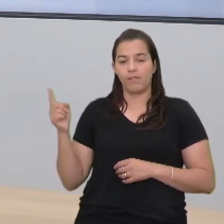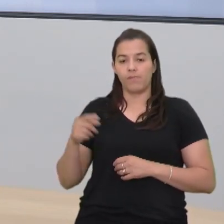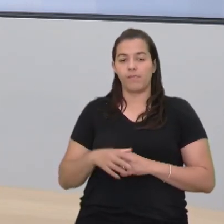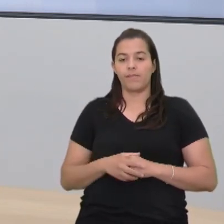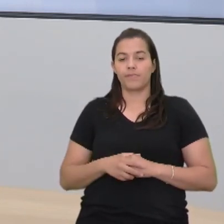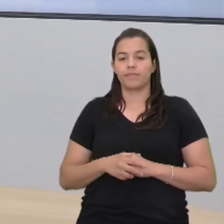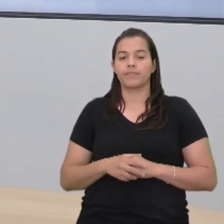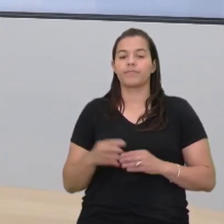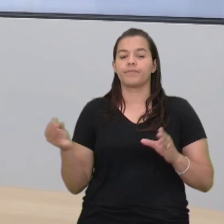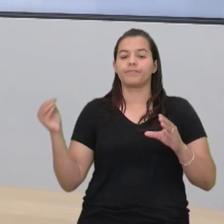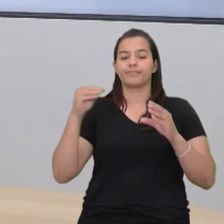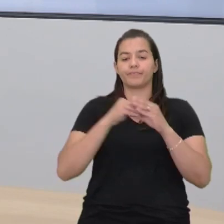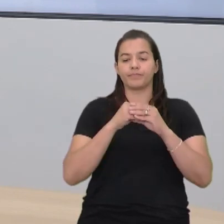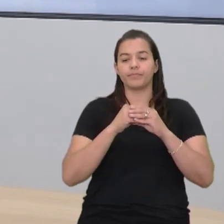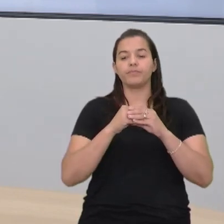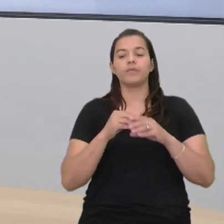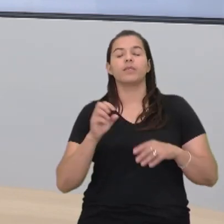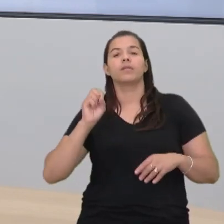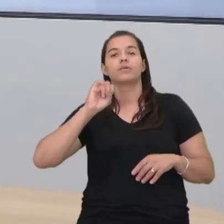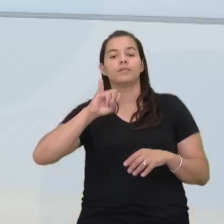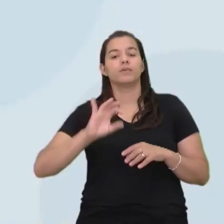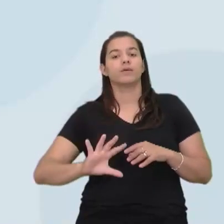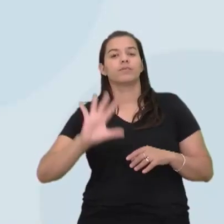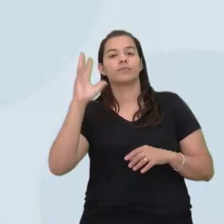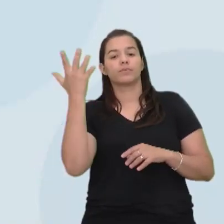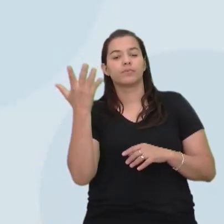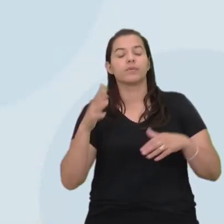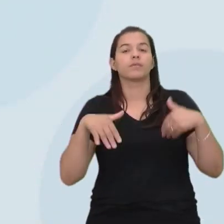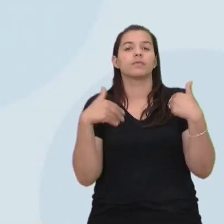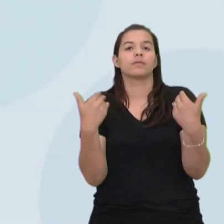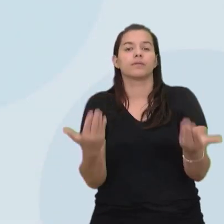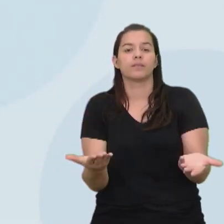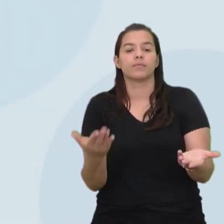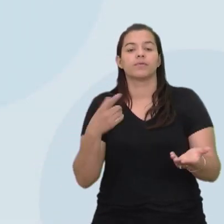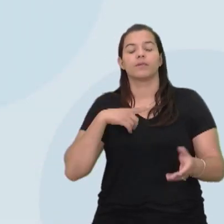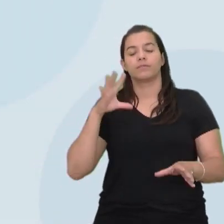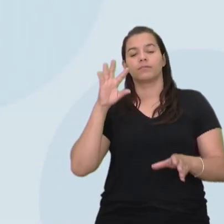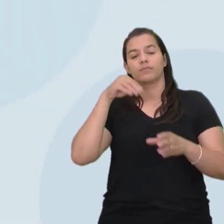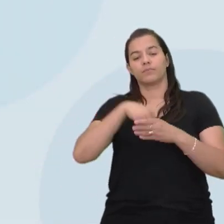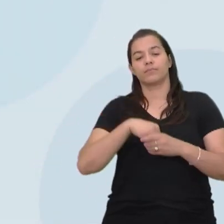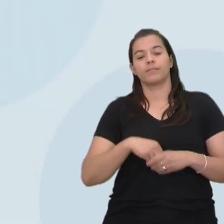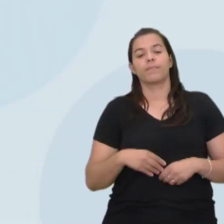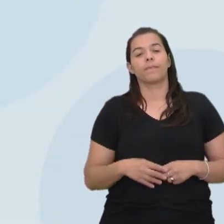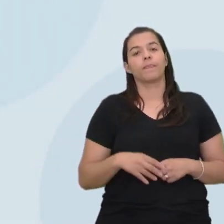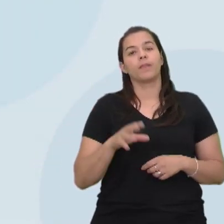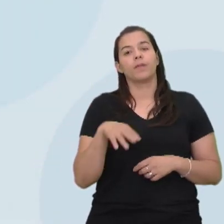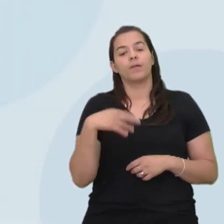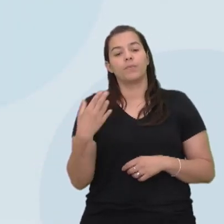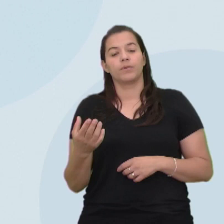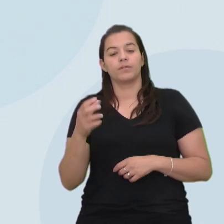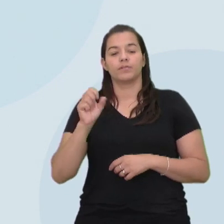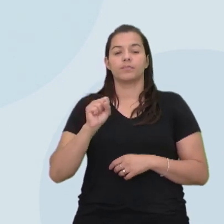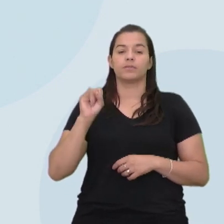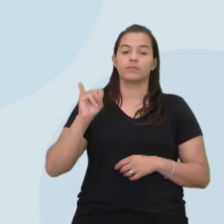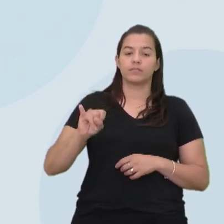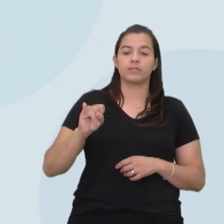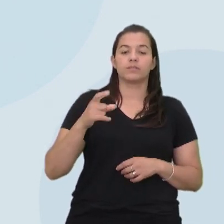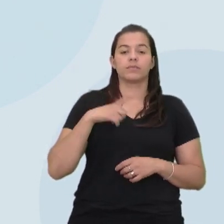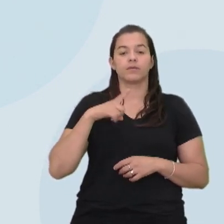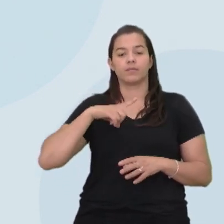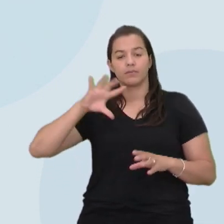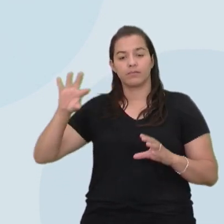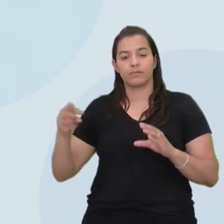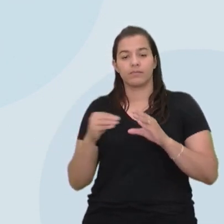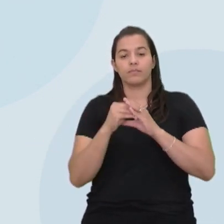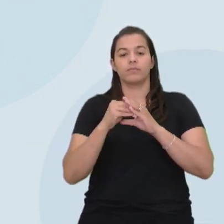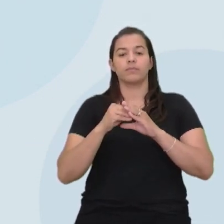Você vai colocar alguma coisa aqui. Se tal coisa acontecer, então, coloca aqui dentro. Ou pode ser, se tal coisa acontecer, então,